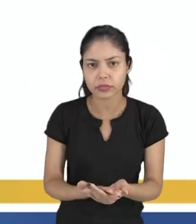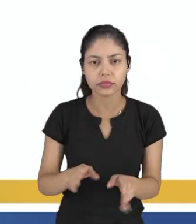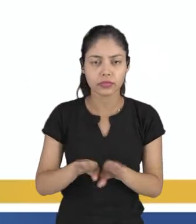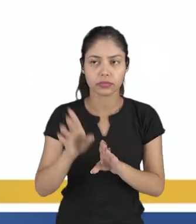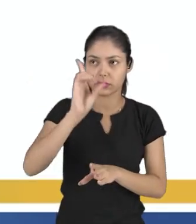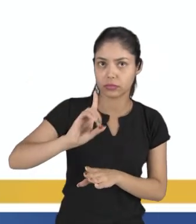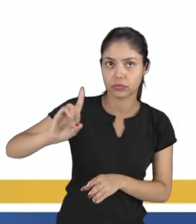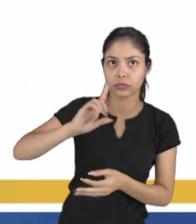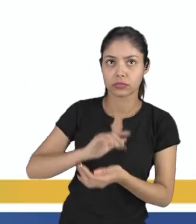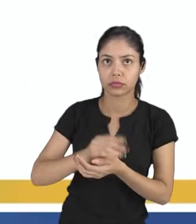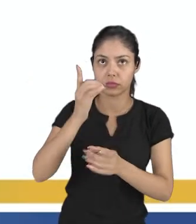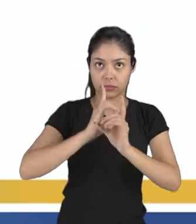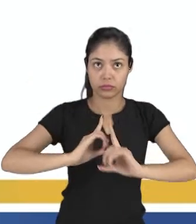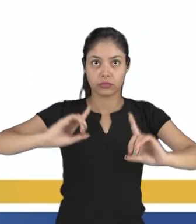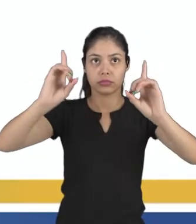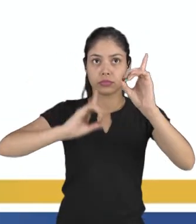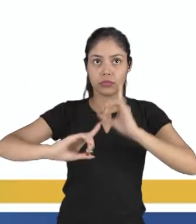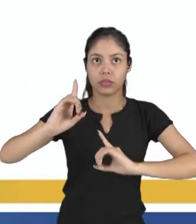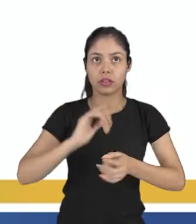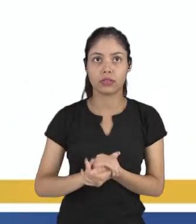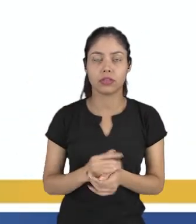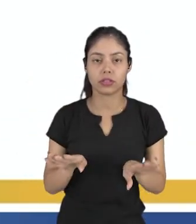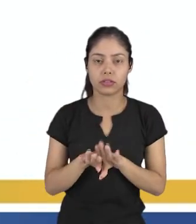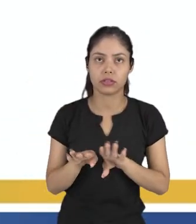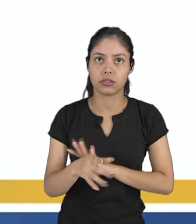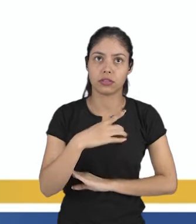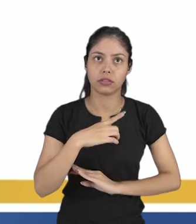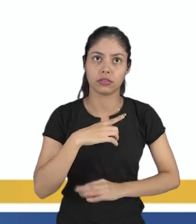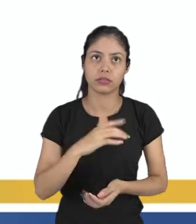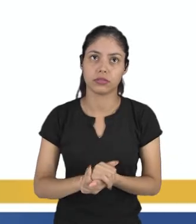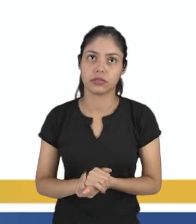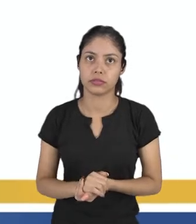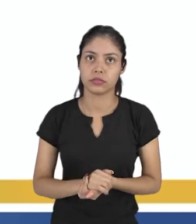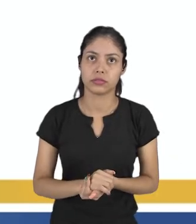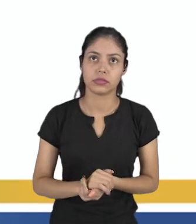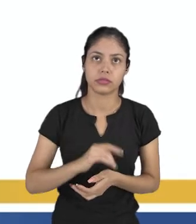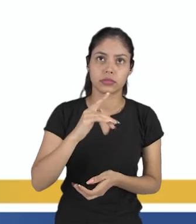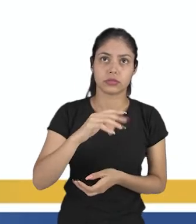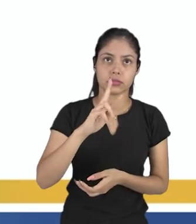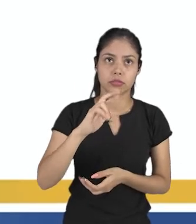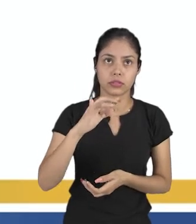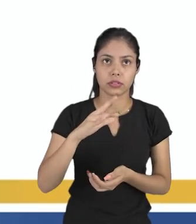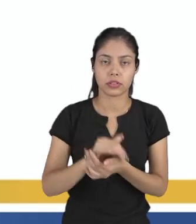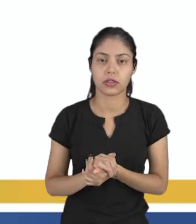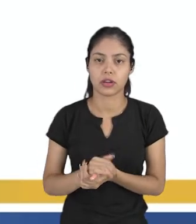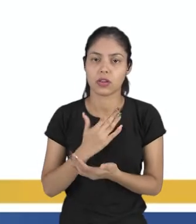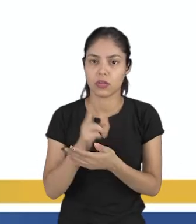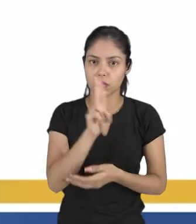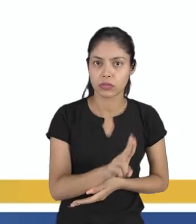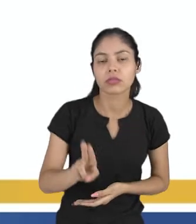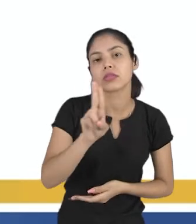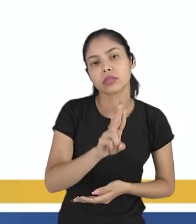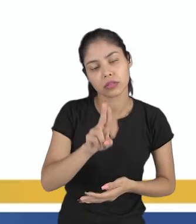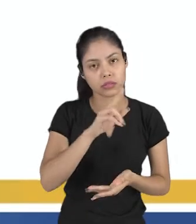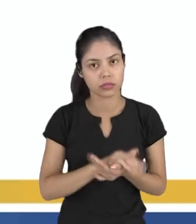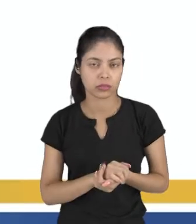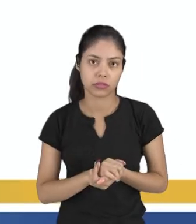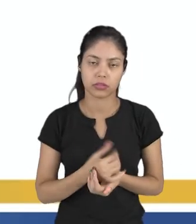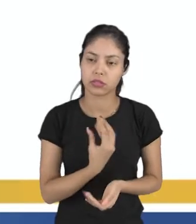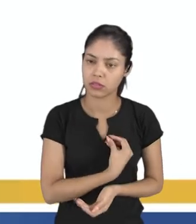deus Tote era o criador da música e que Osíris a tinha usado para civilizar o mundo.